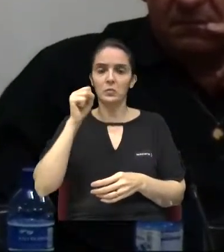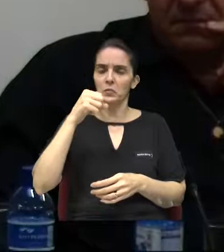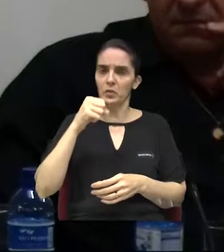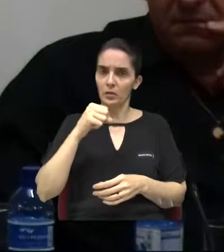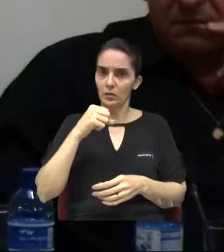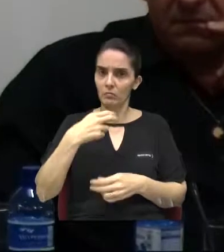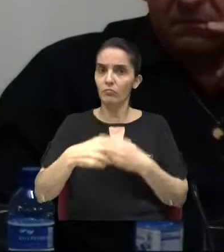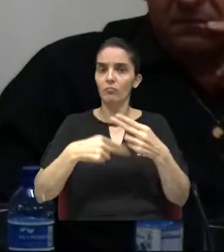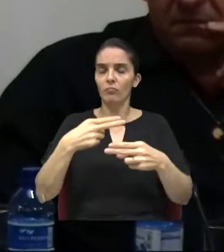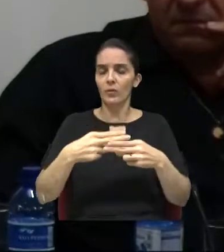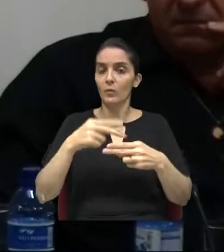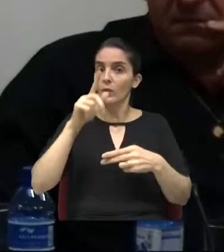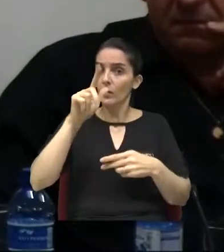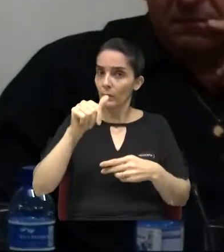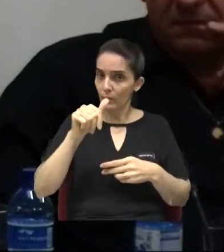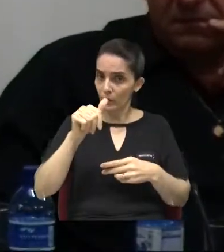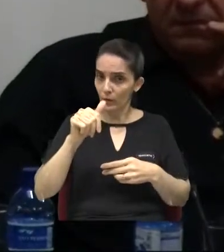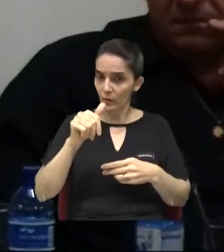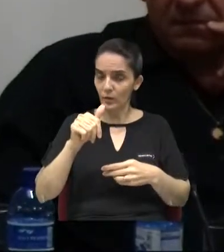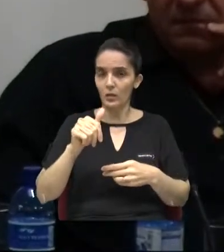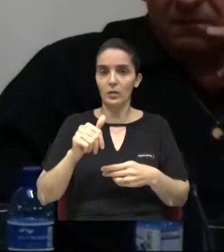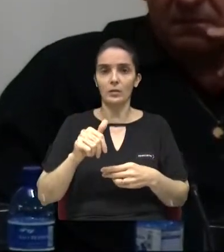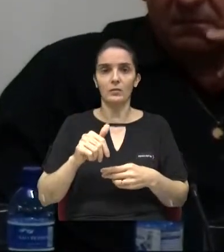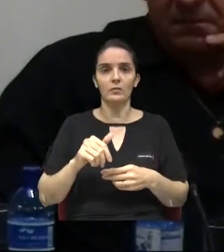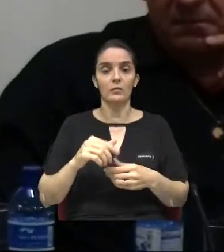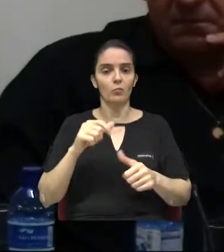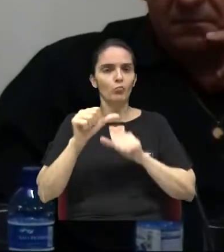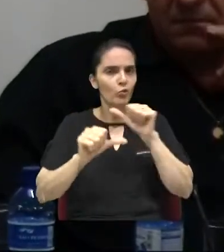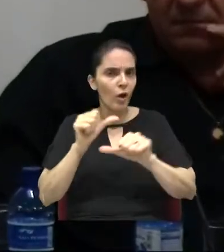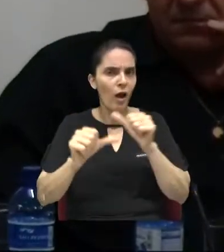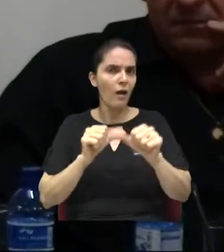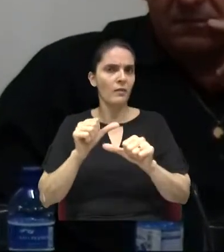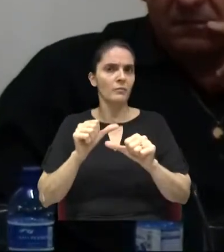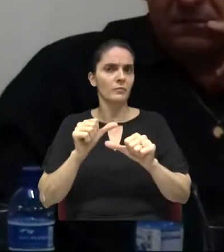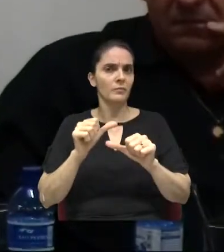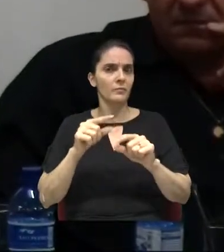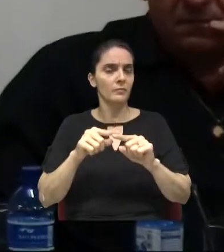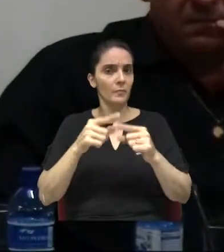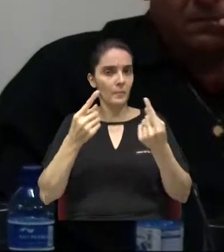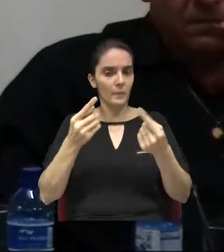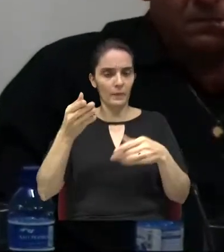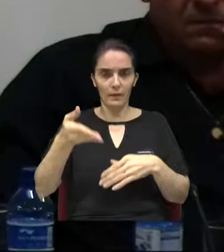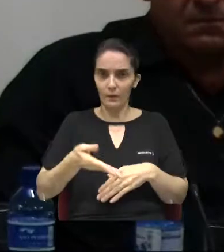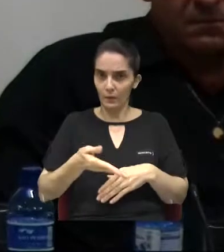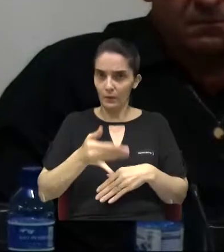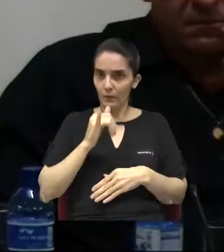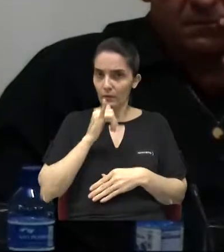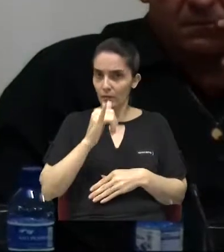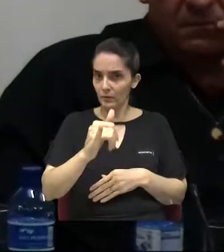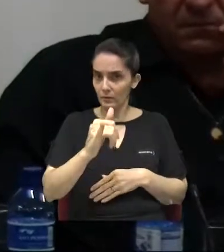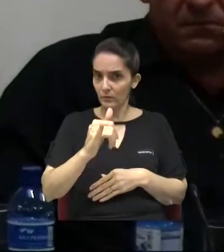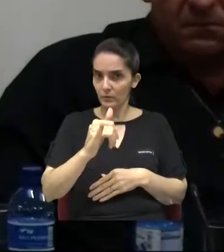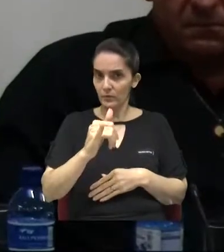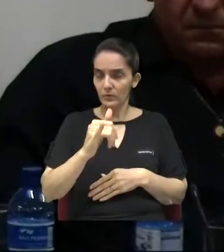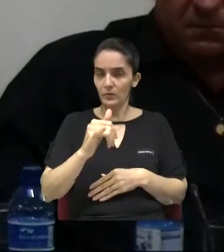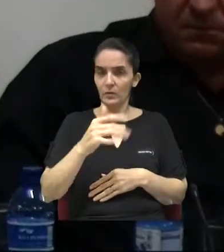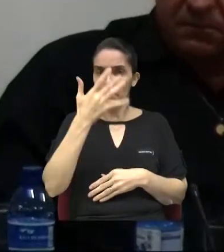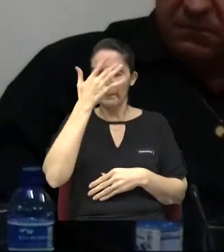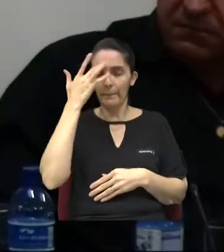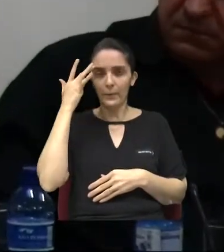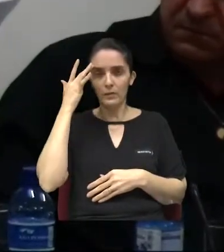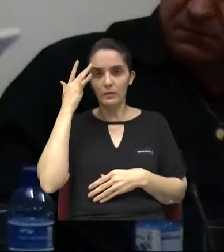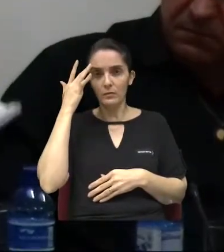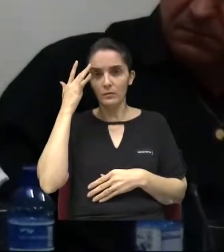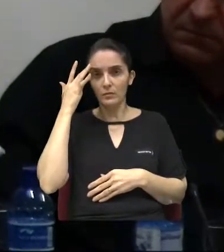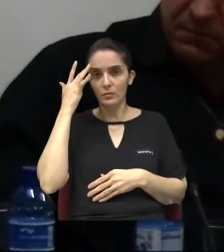próximo passo, cartão amarelo. Mas nessa denúncia, onde o cidadão, que tem